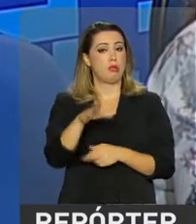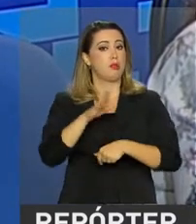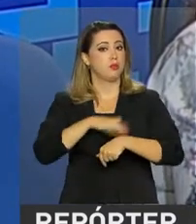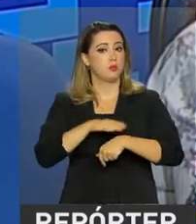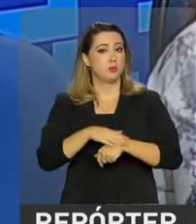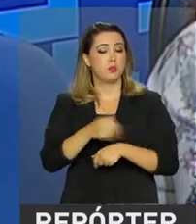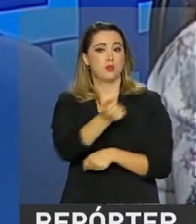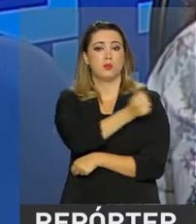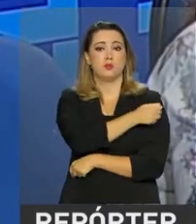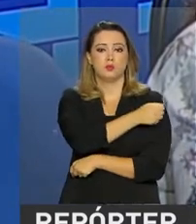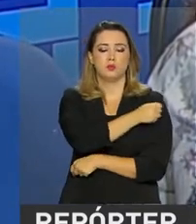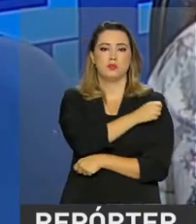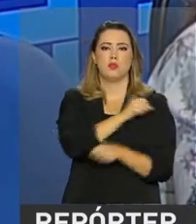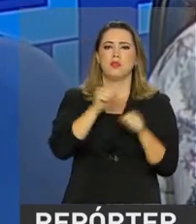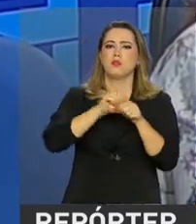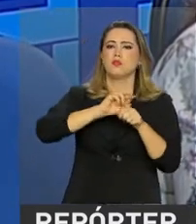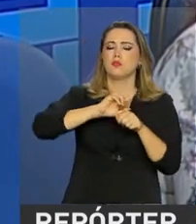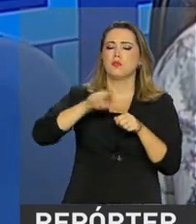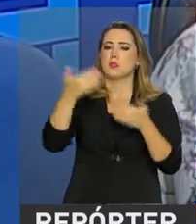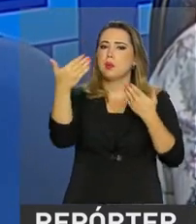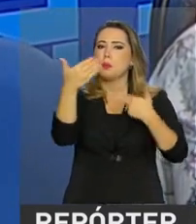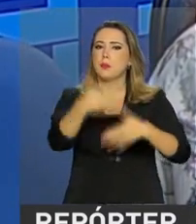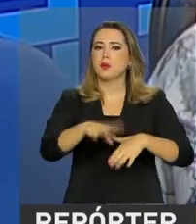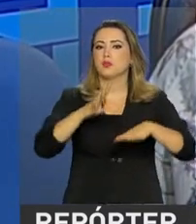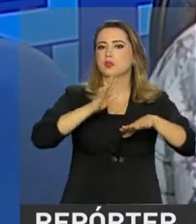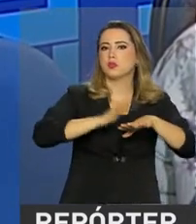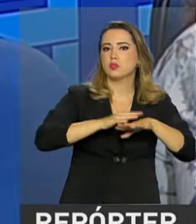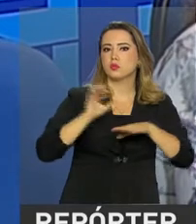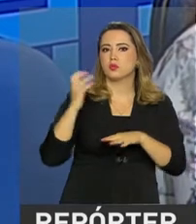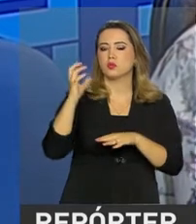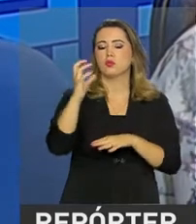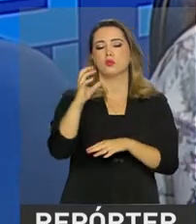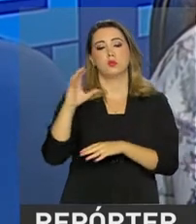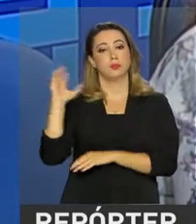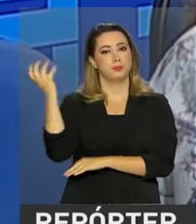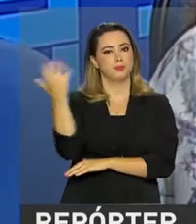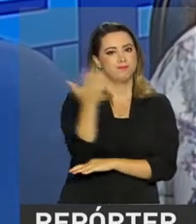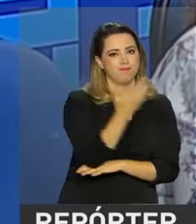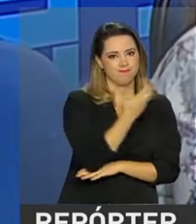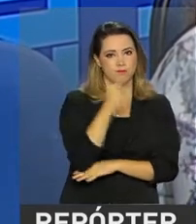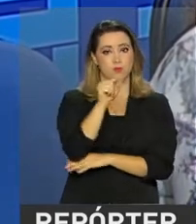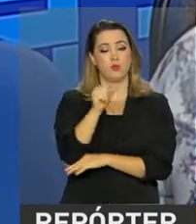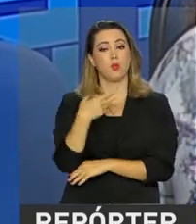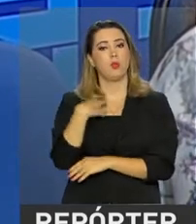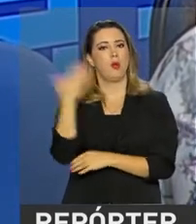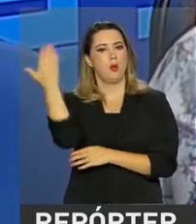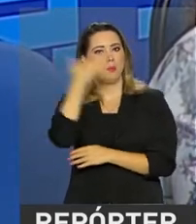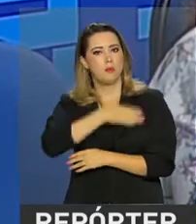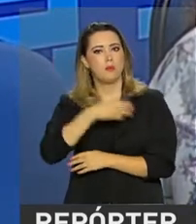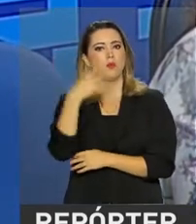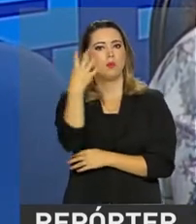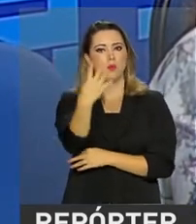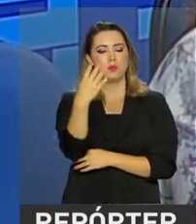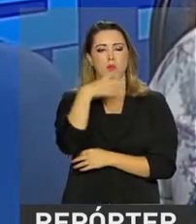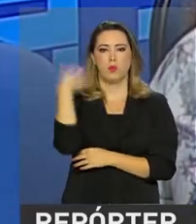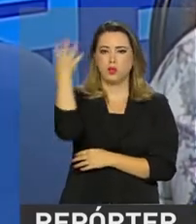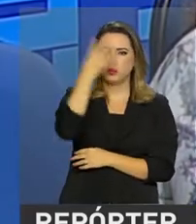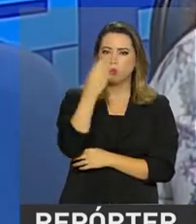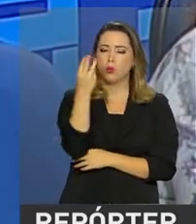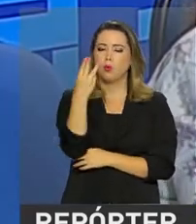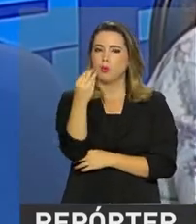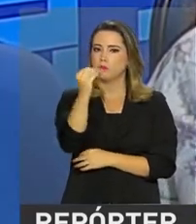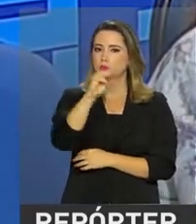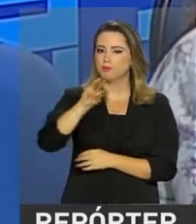Nesta fase, os alunos fizeram os testes de matemática e ciências da natureza. A duração da prova foi de 4